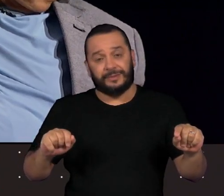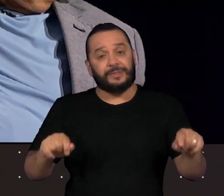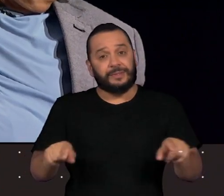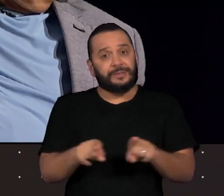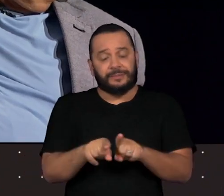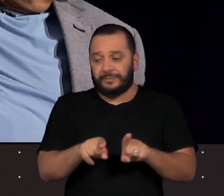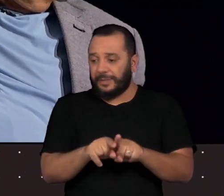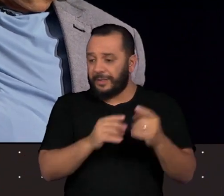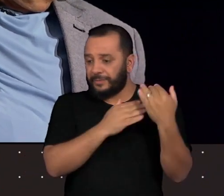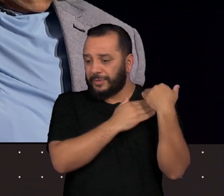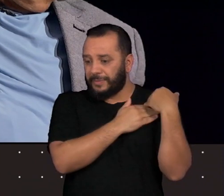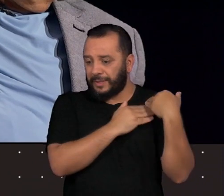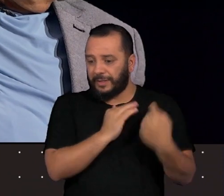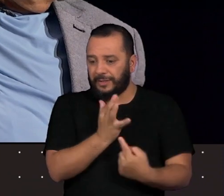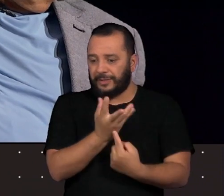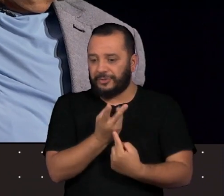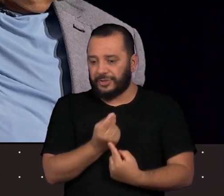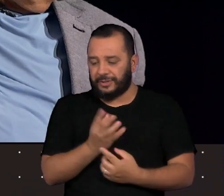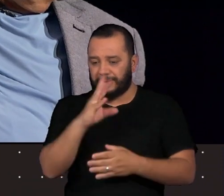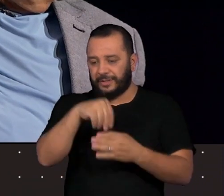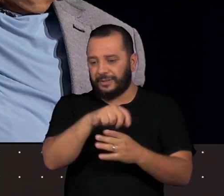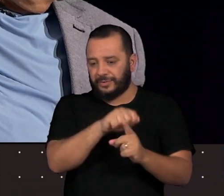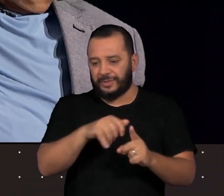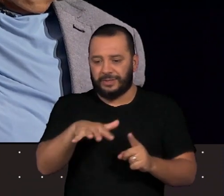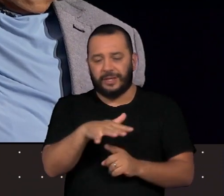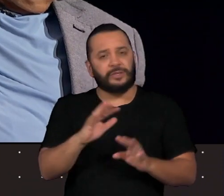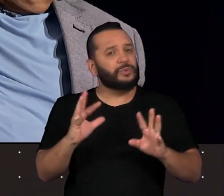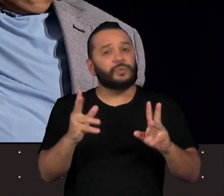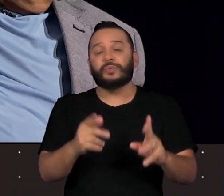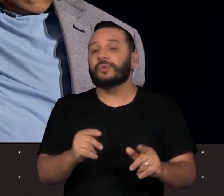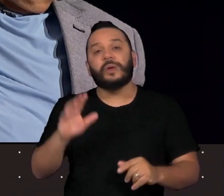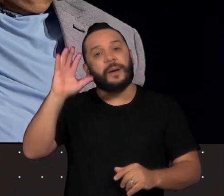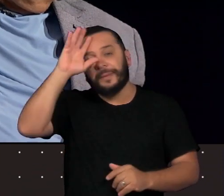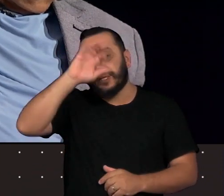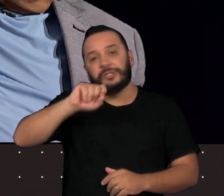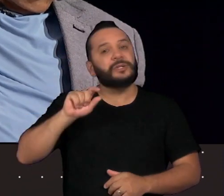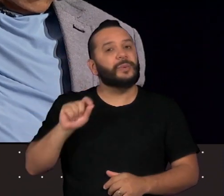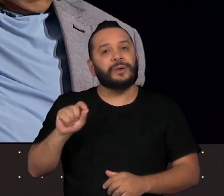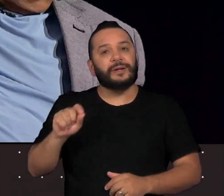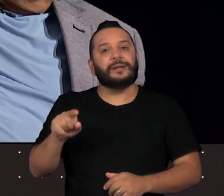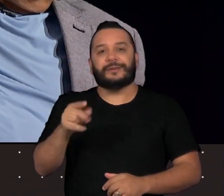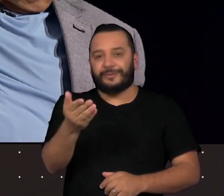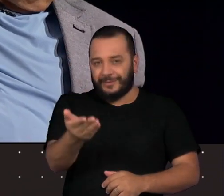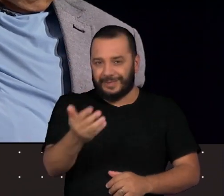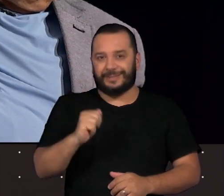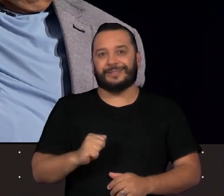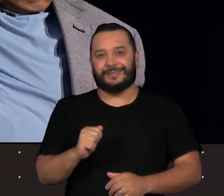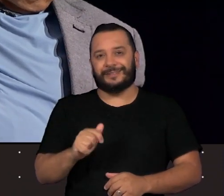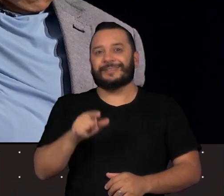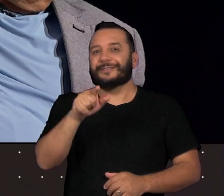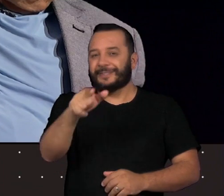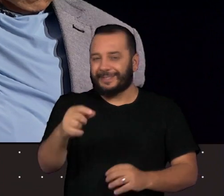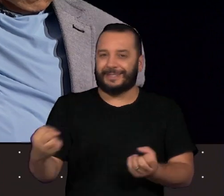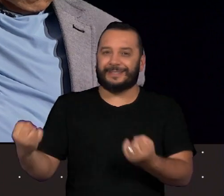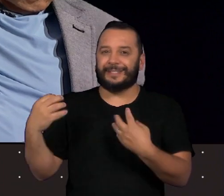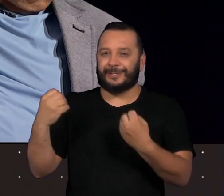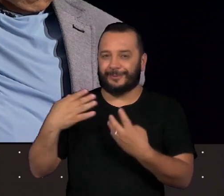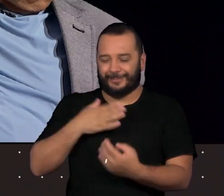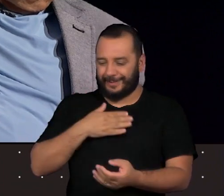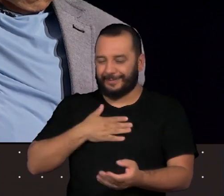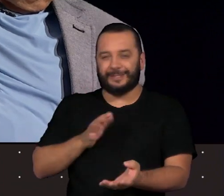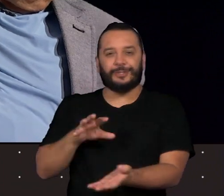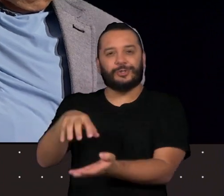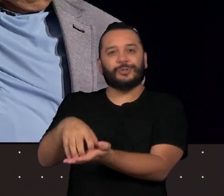de artista na sociedade tudo isso eu devo muito ao que você trouxe para mim nessa época que estudei no Instituto brincante Os